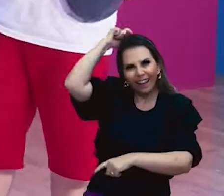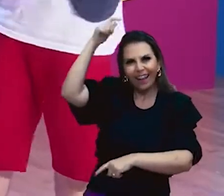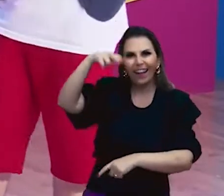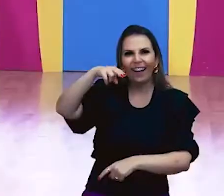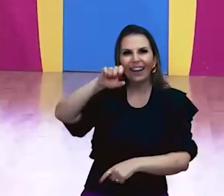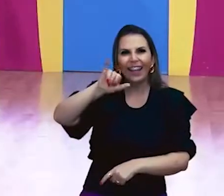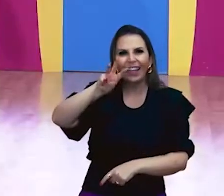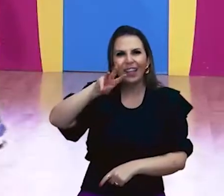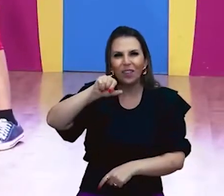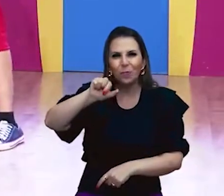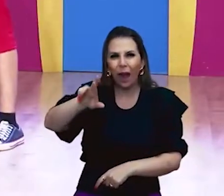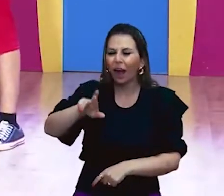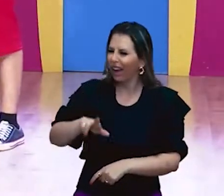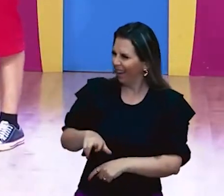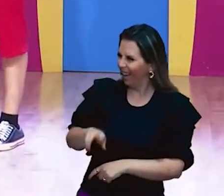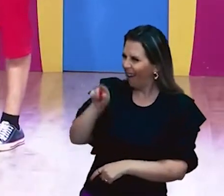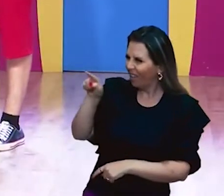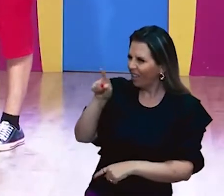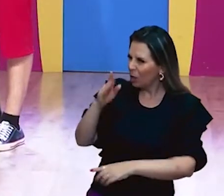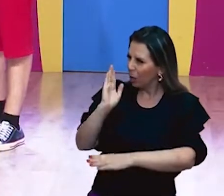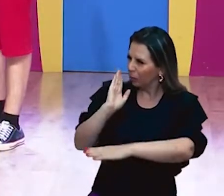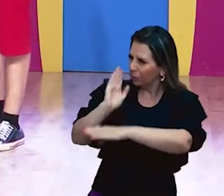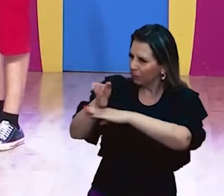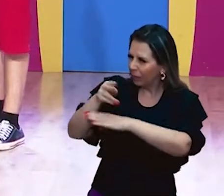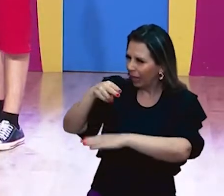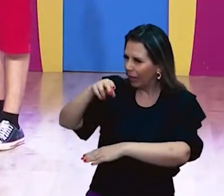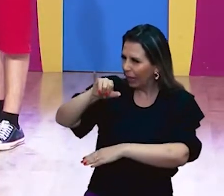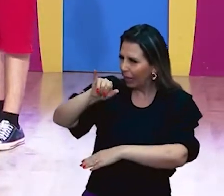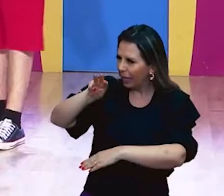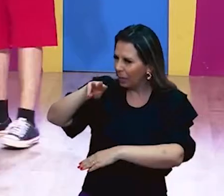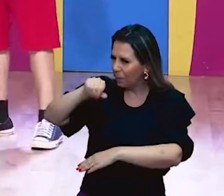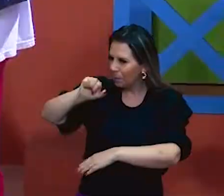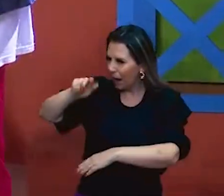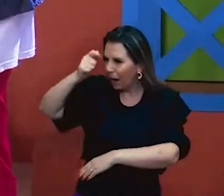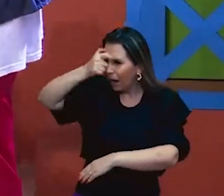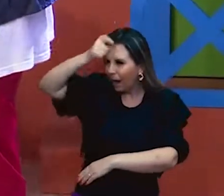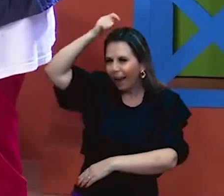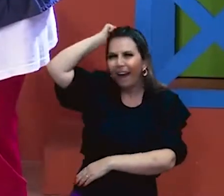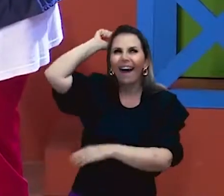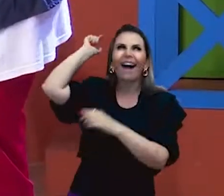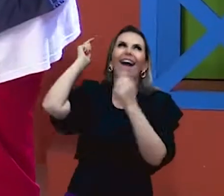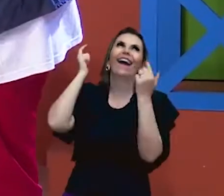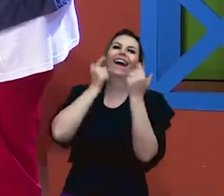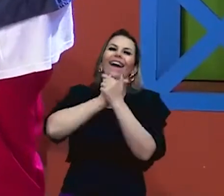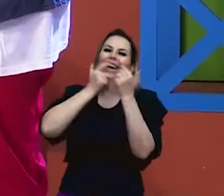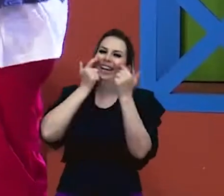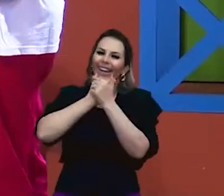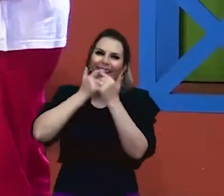lá jogar? O quê? Você melhor que o Neymar?